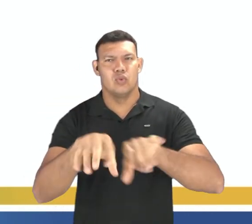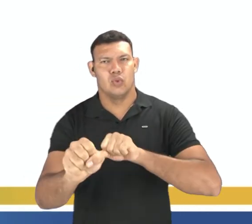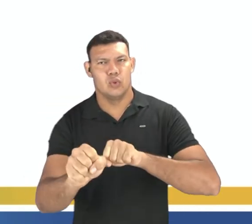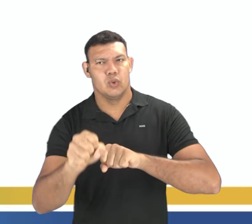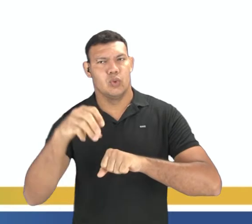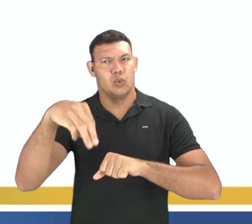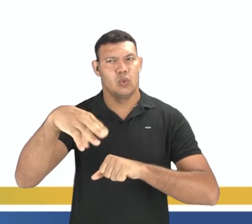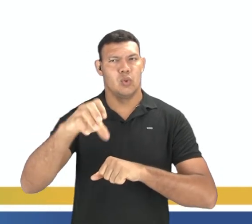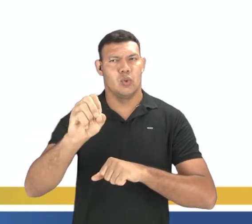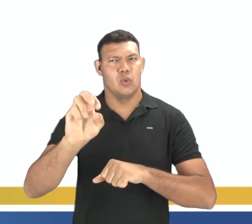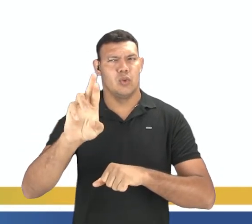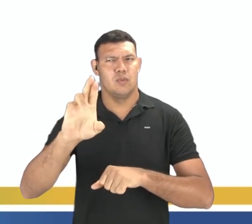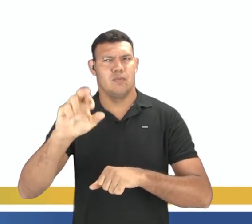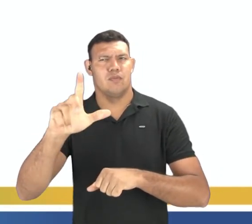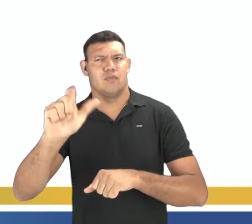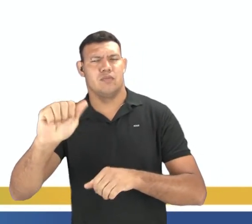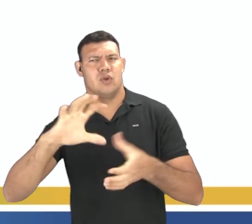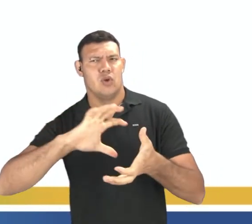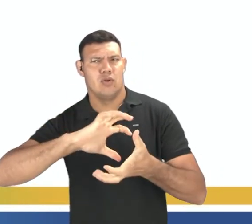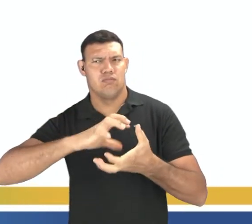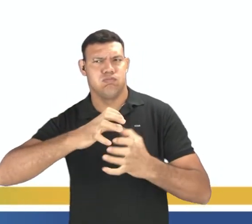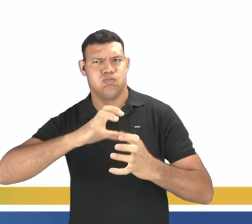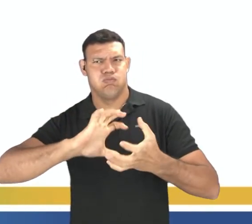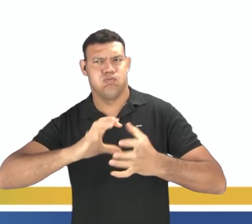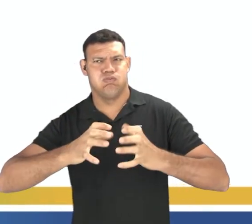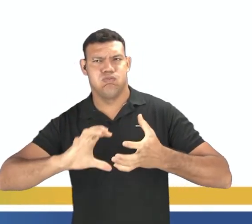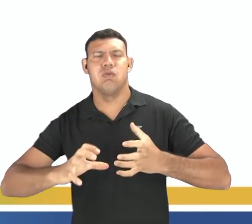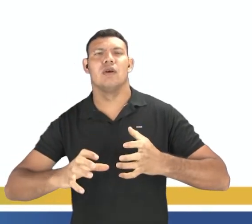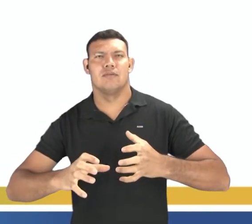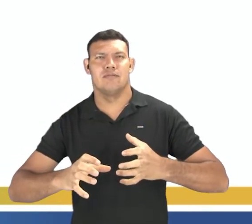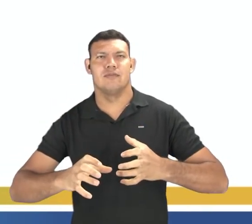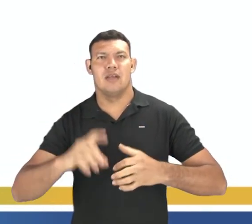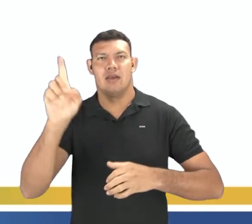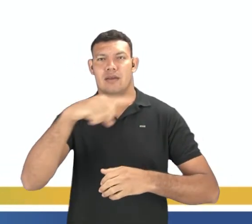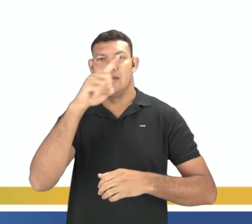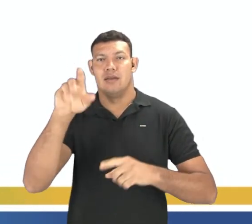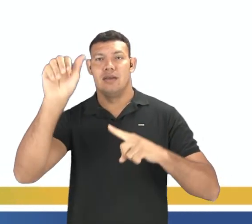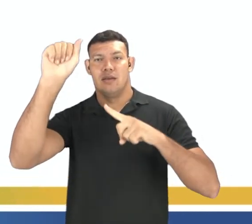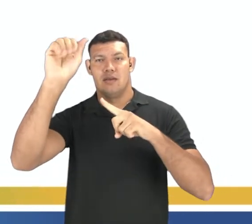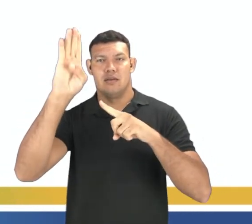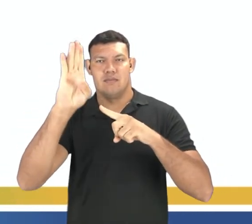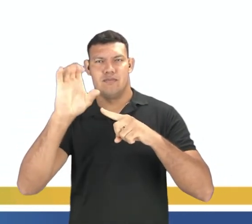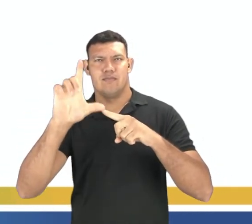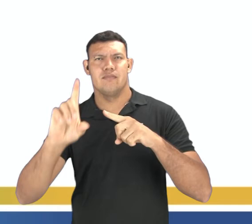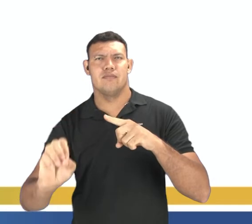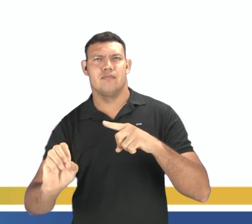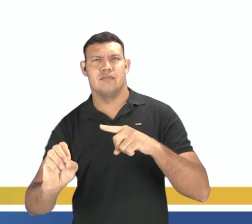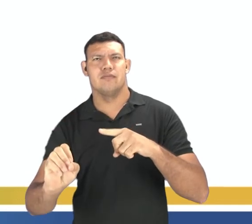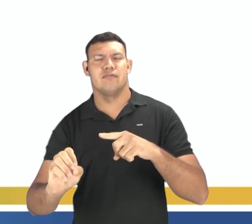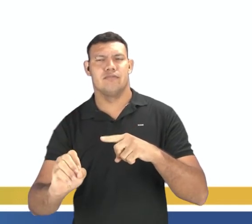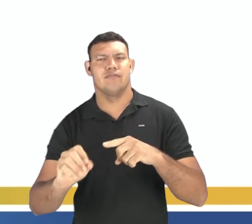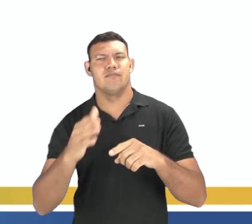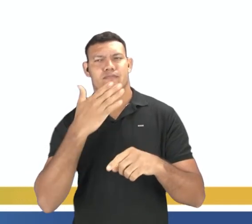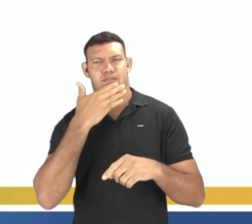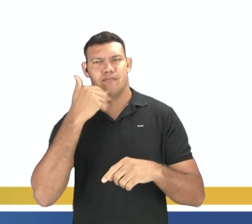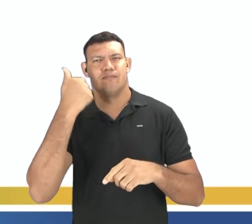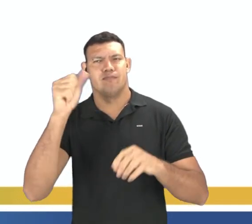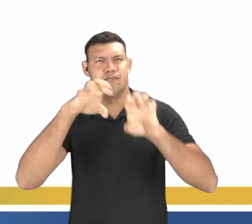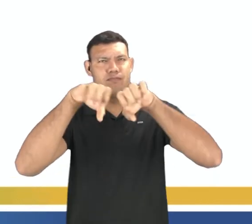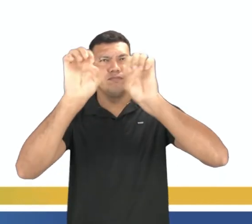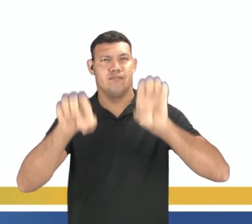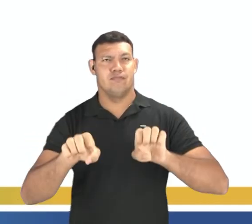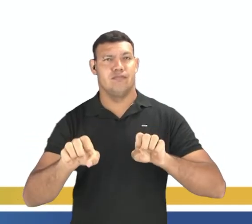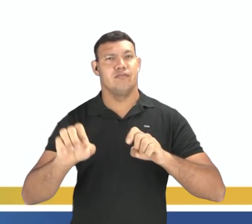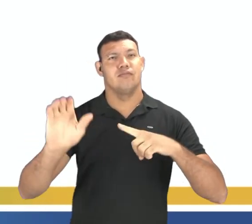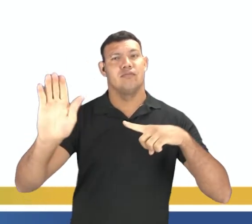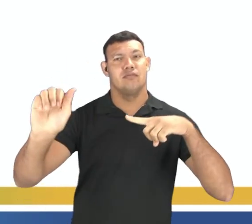que melhor define estas estruturas. Então, letra A. Estrutura em que é possível distinguir